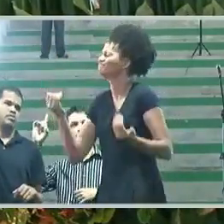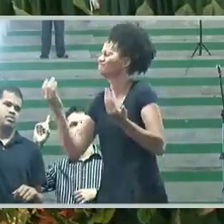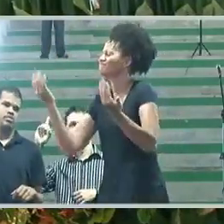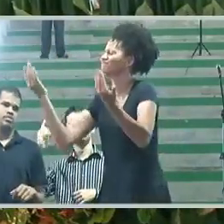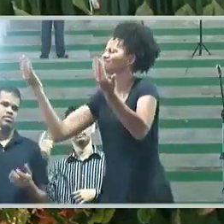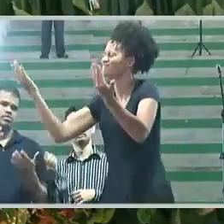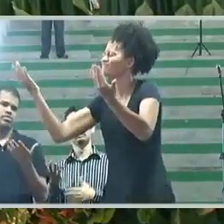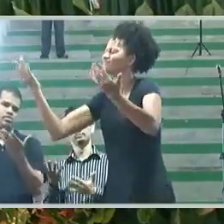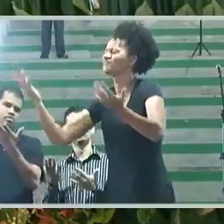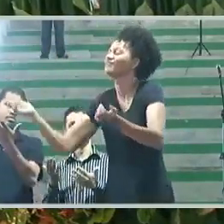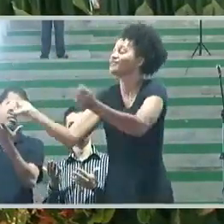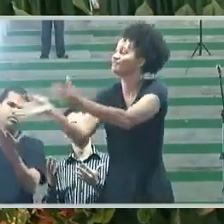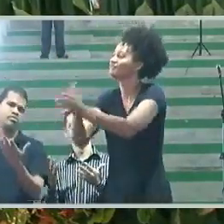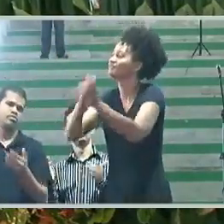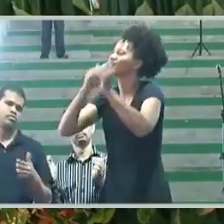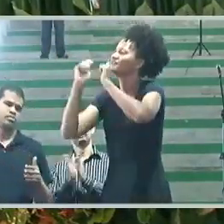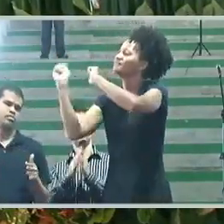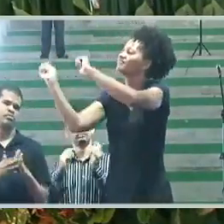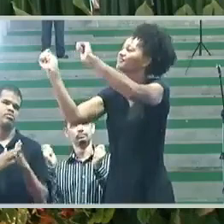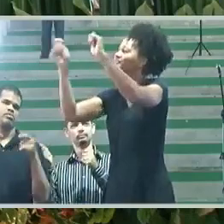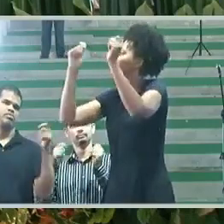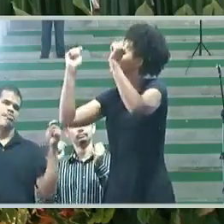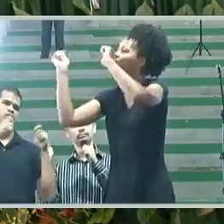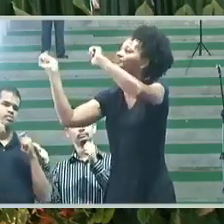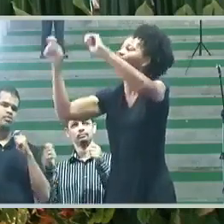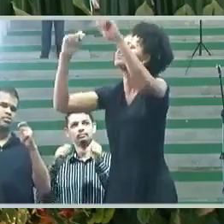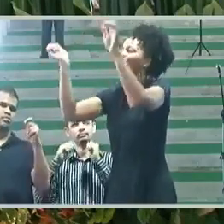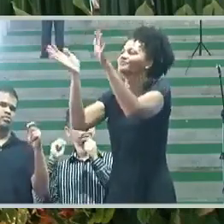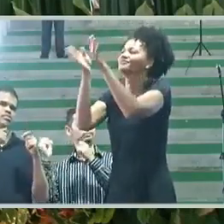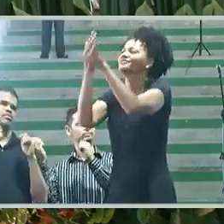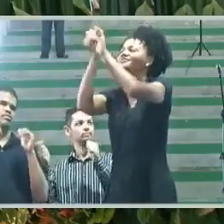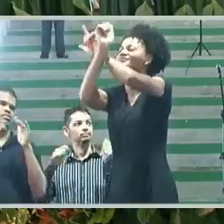seja renovada em novas línguas aí agora.